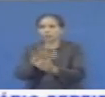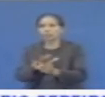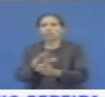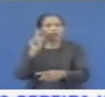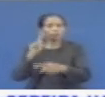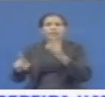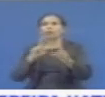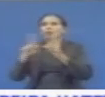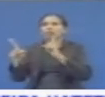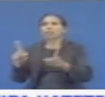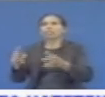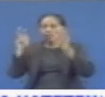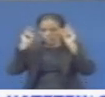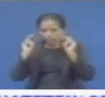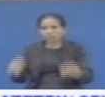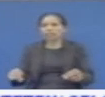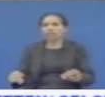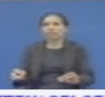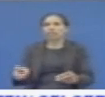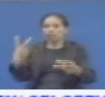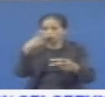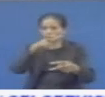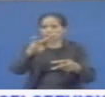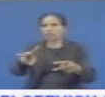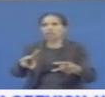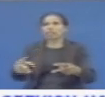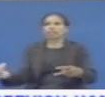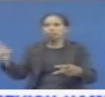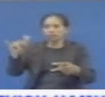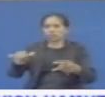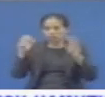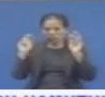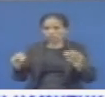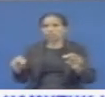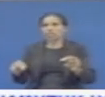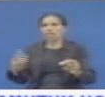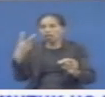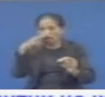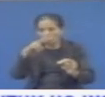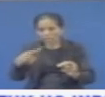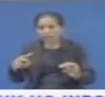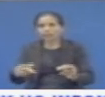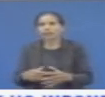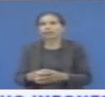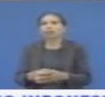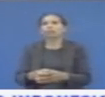tang, mas bem tem que are real ne, sir tem que mai toia base, are